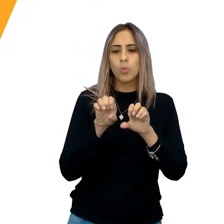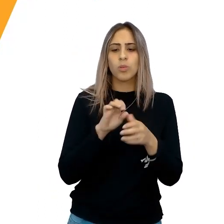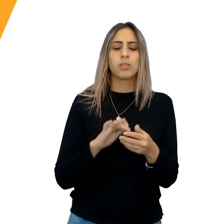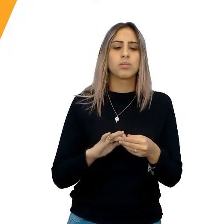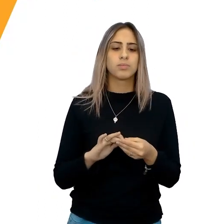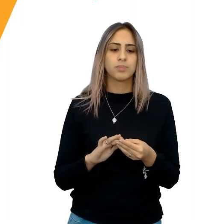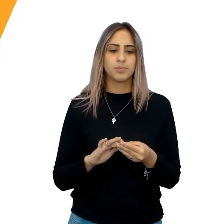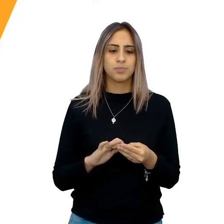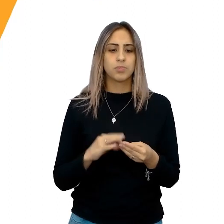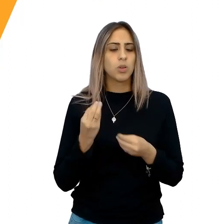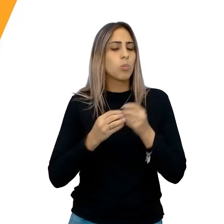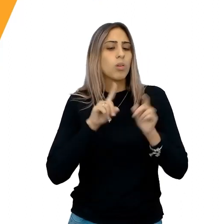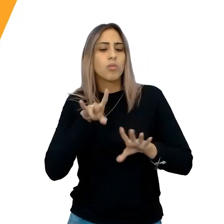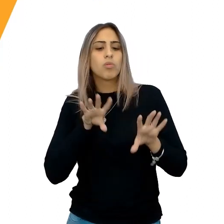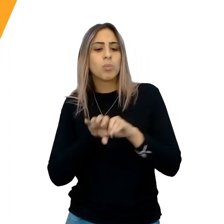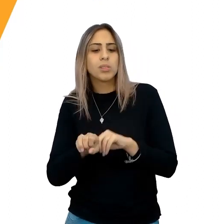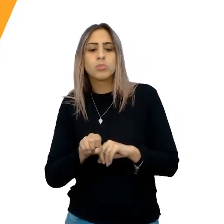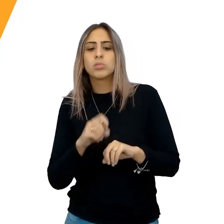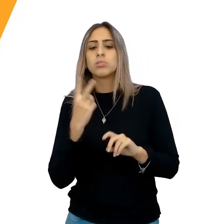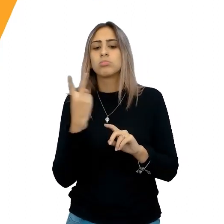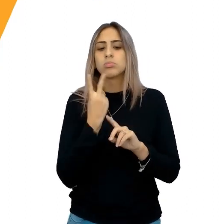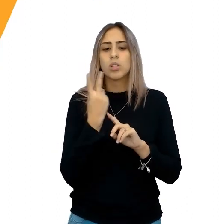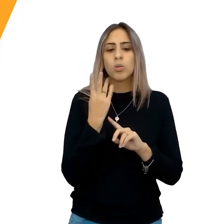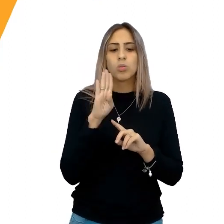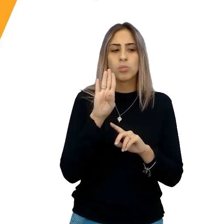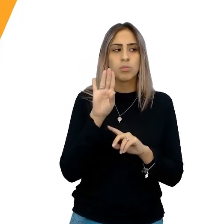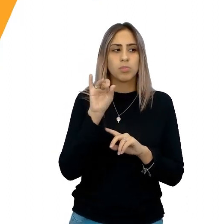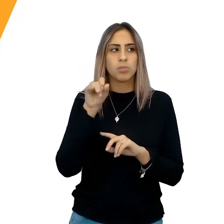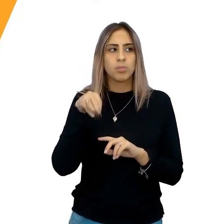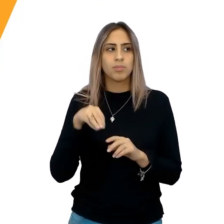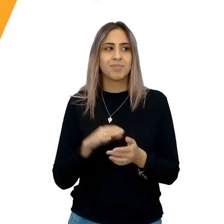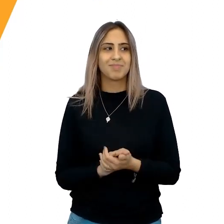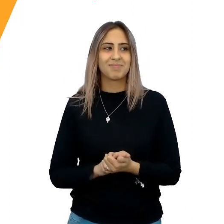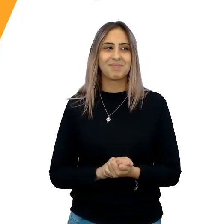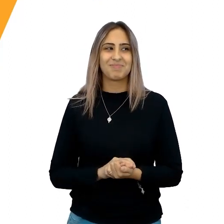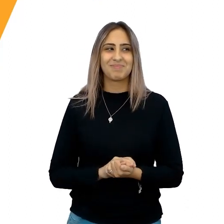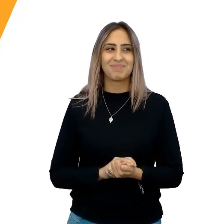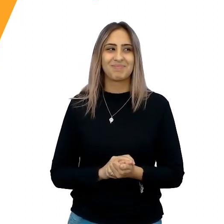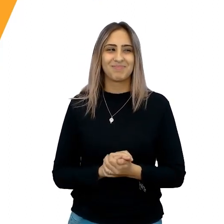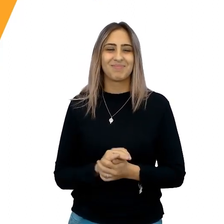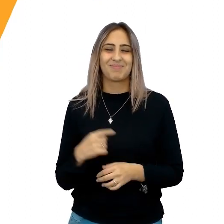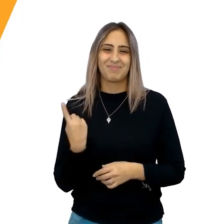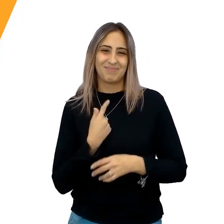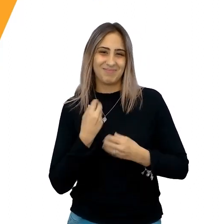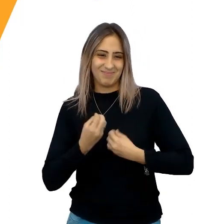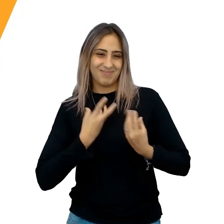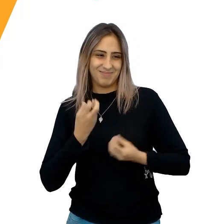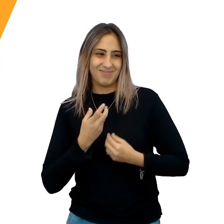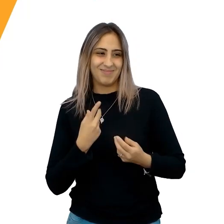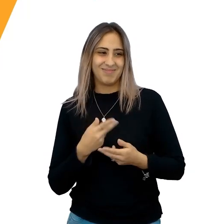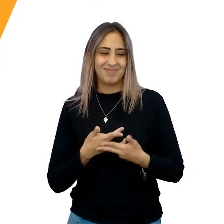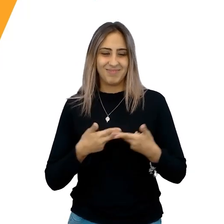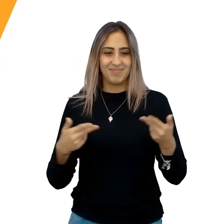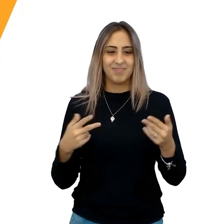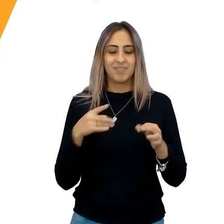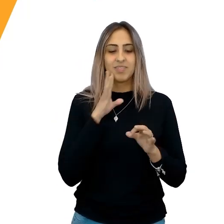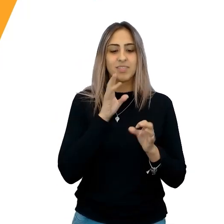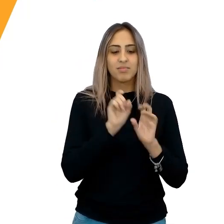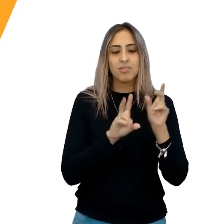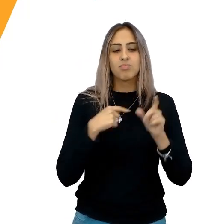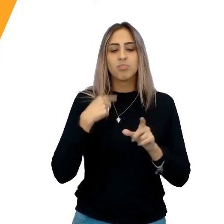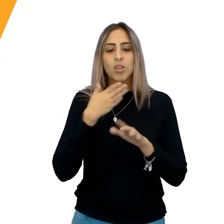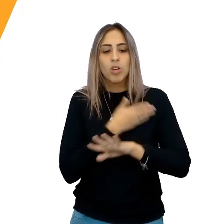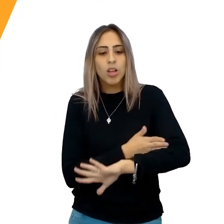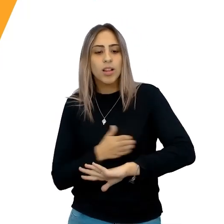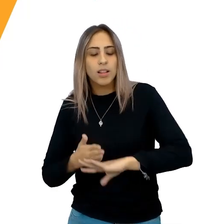como serão as nossas formações no segundo bimestre. Então, possui aí algumas informações muito relevantes, tá? Para a gente dar